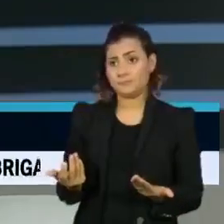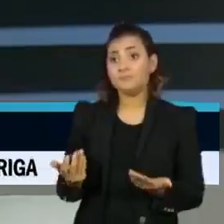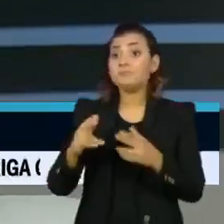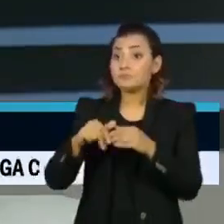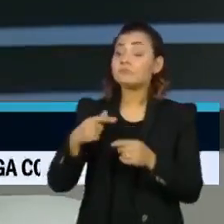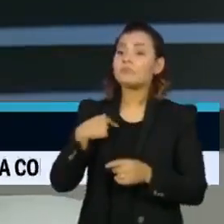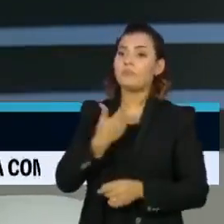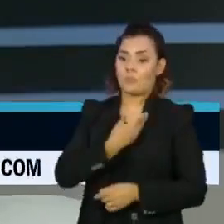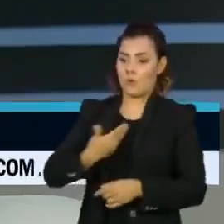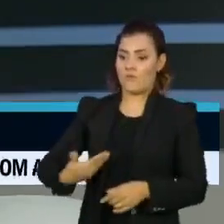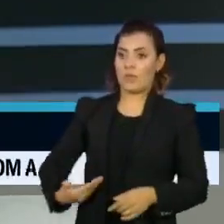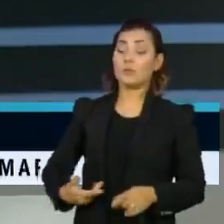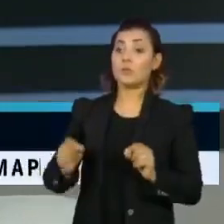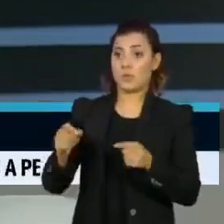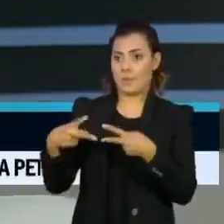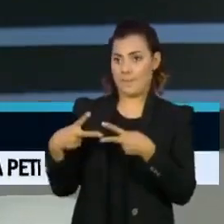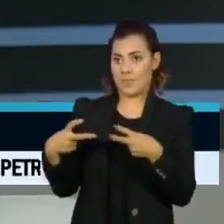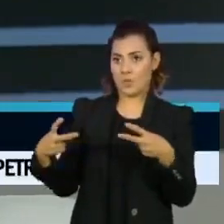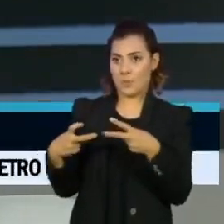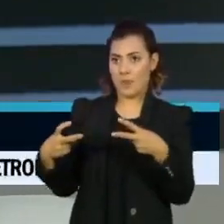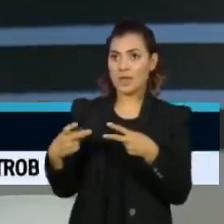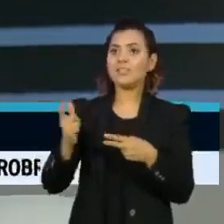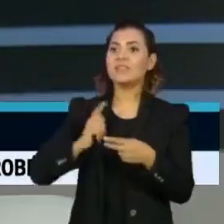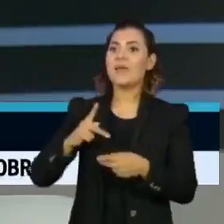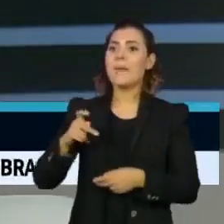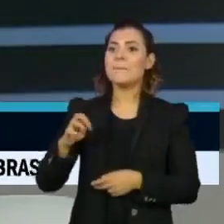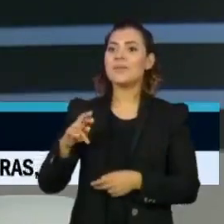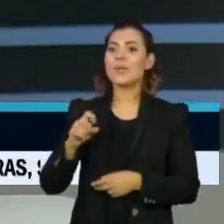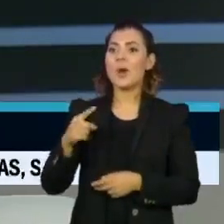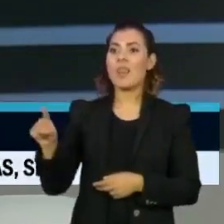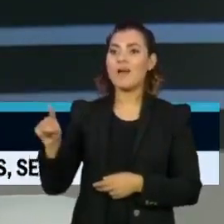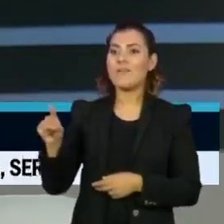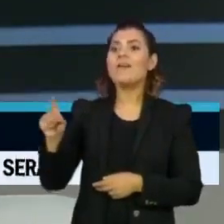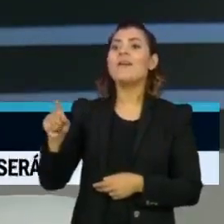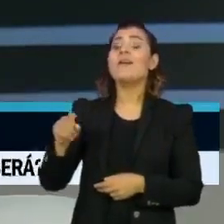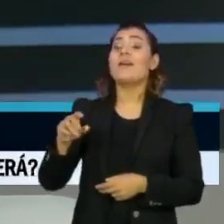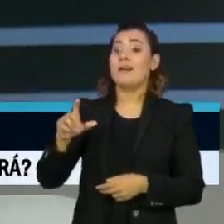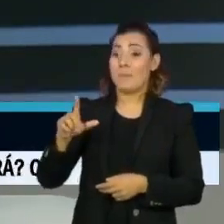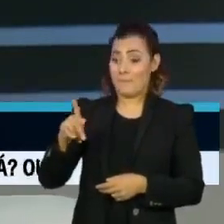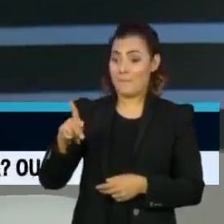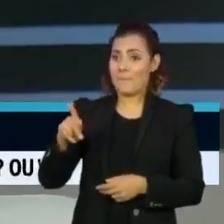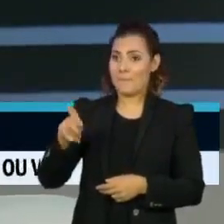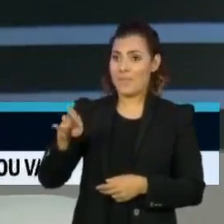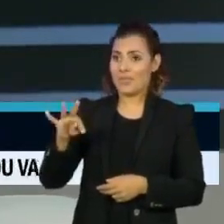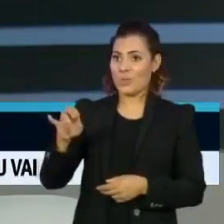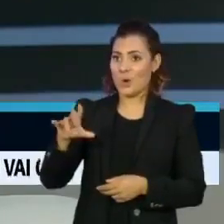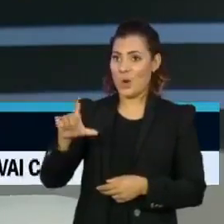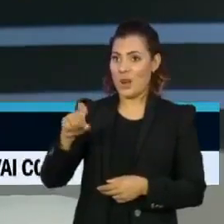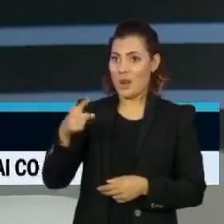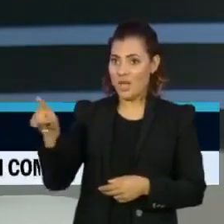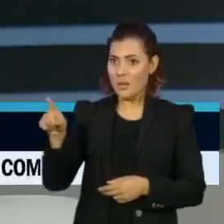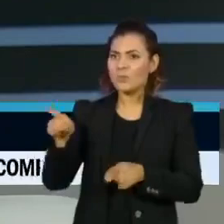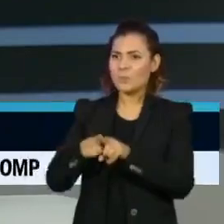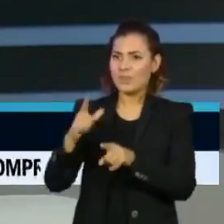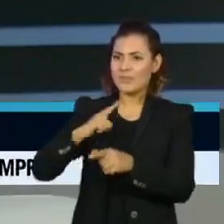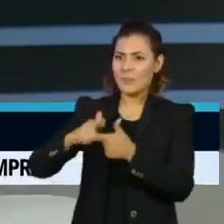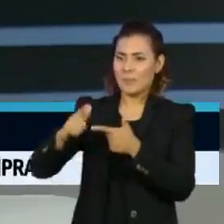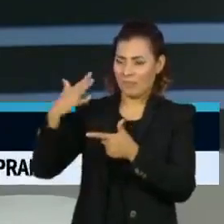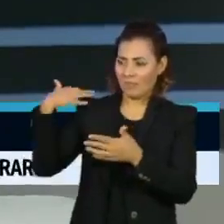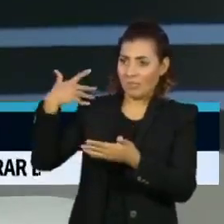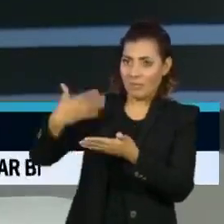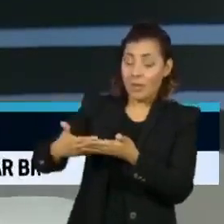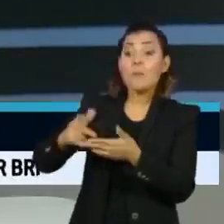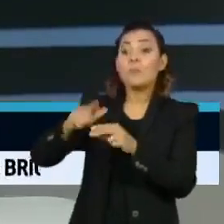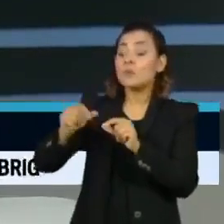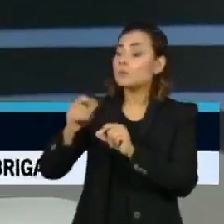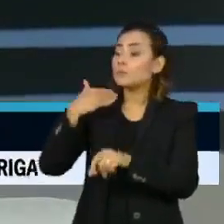falar em governança, a Petrobras, depois do Petrolão, com seus papéis andando de lado, com muito problema, foi lá na B3